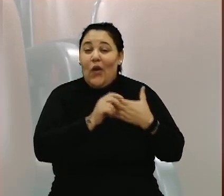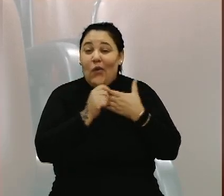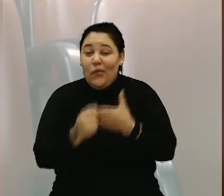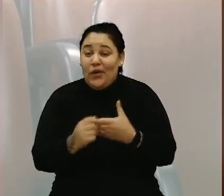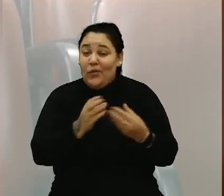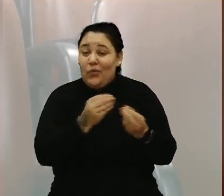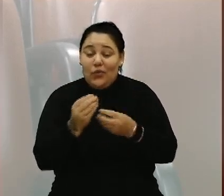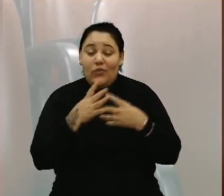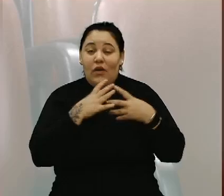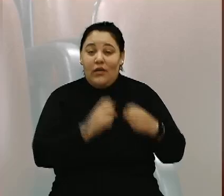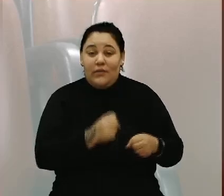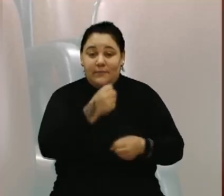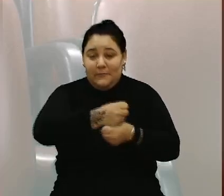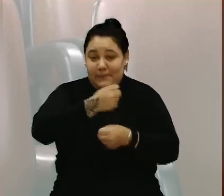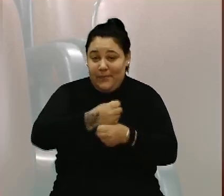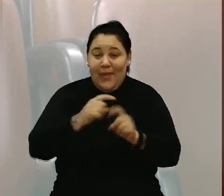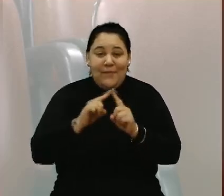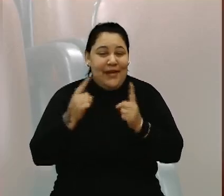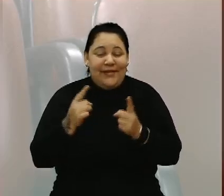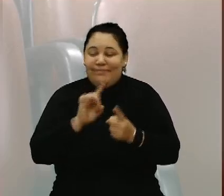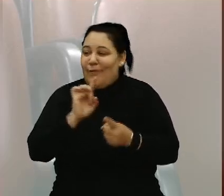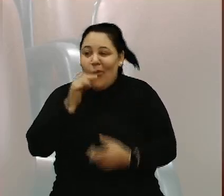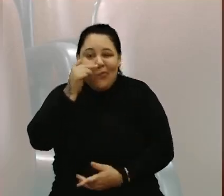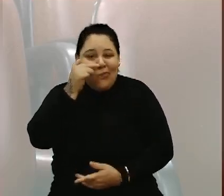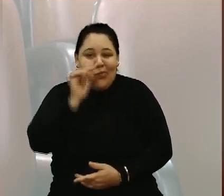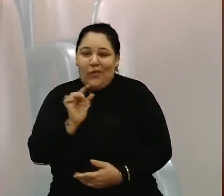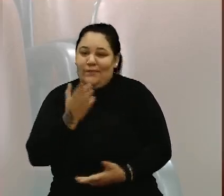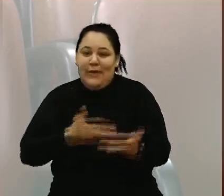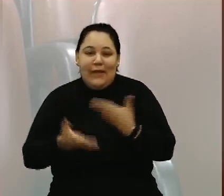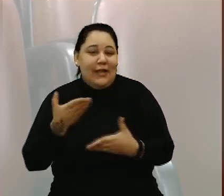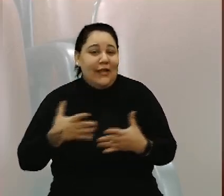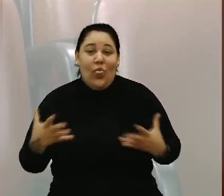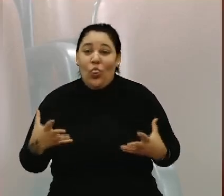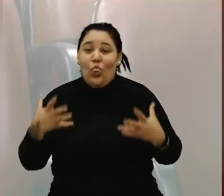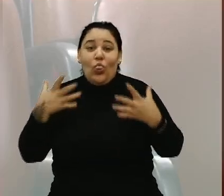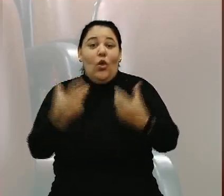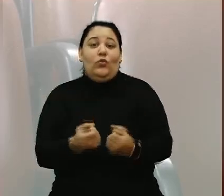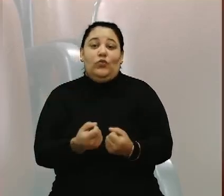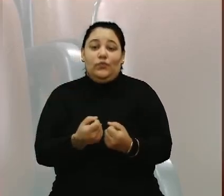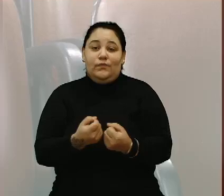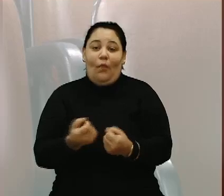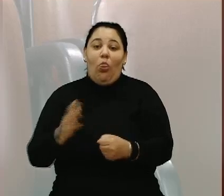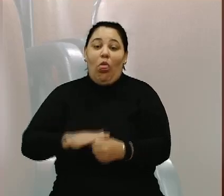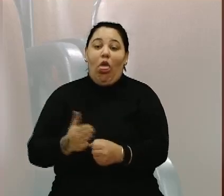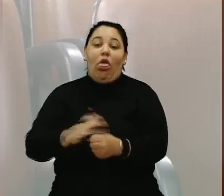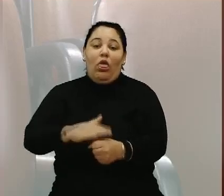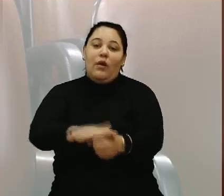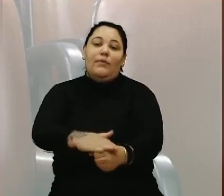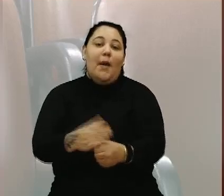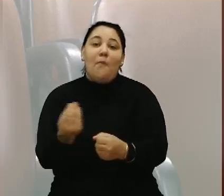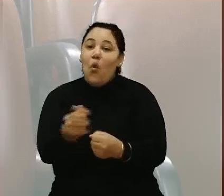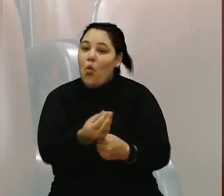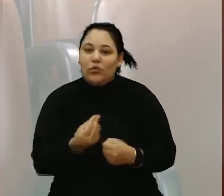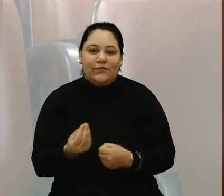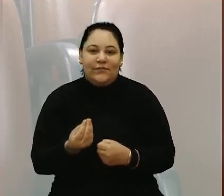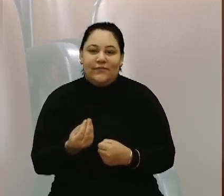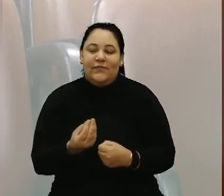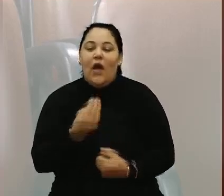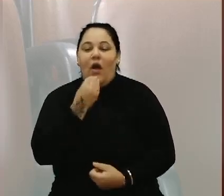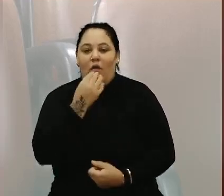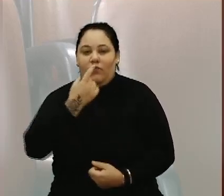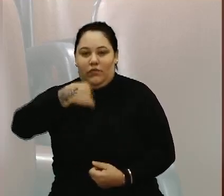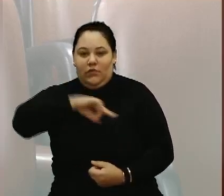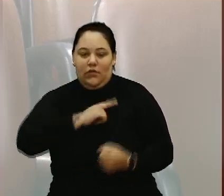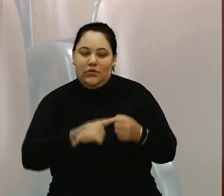de Obras, mas não está conseguindo vencer. Tapar buraco. É claro que a nossa cidade